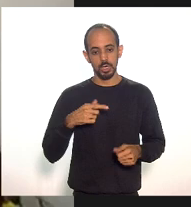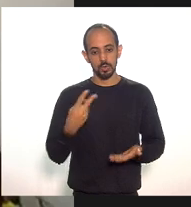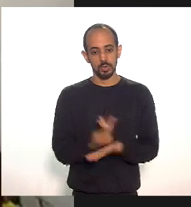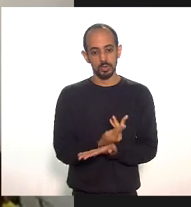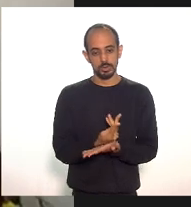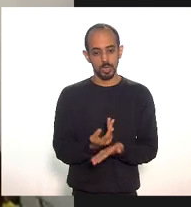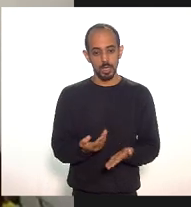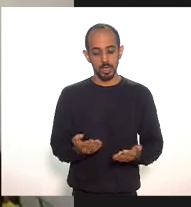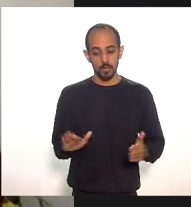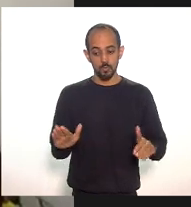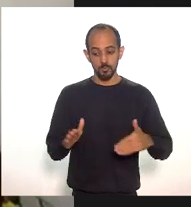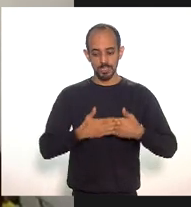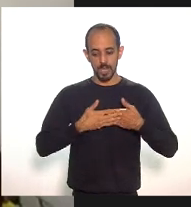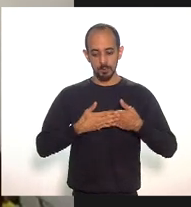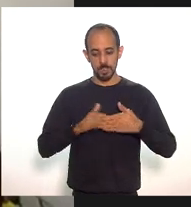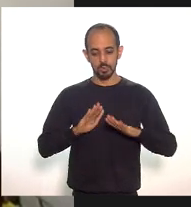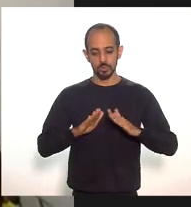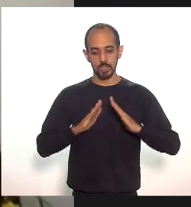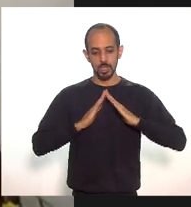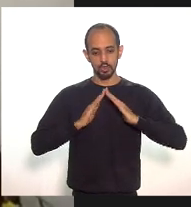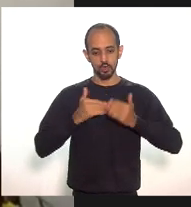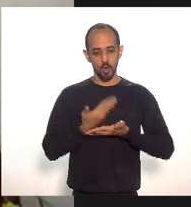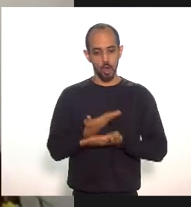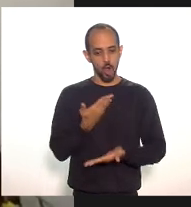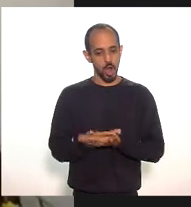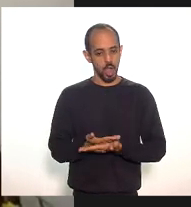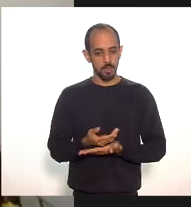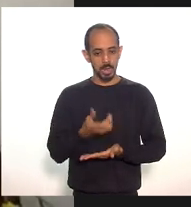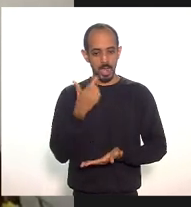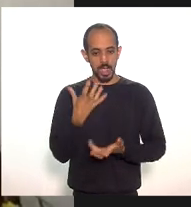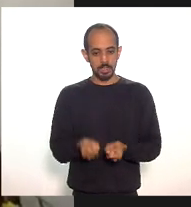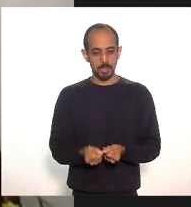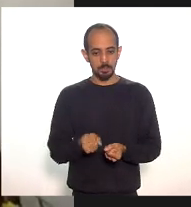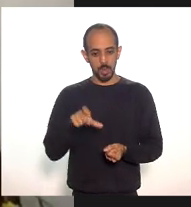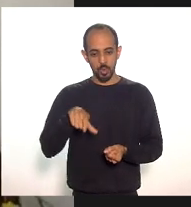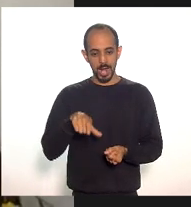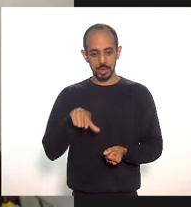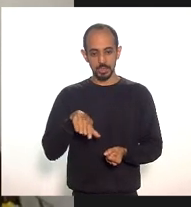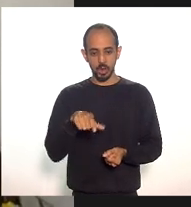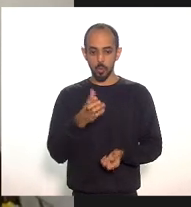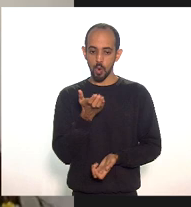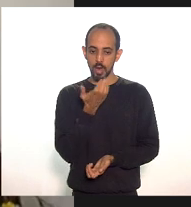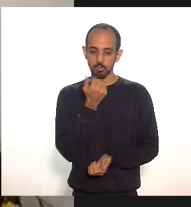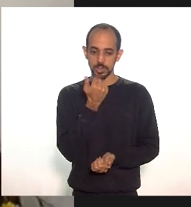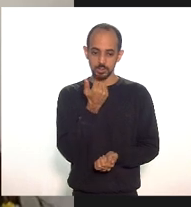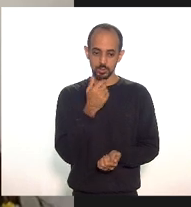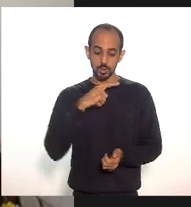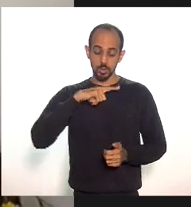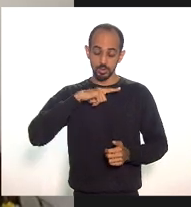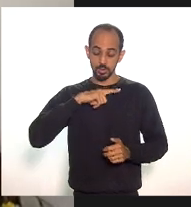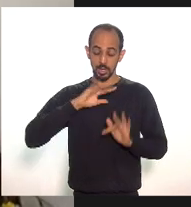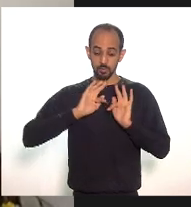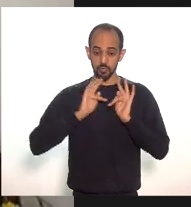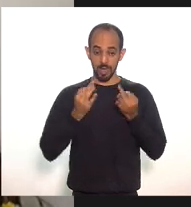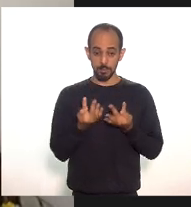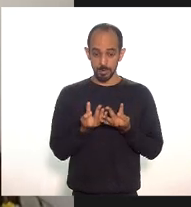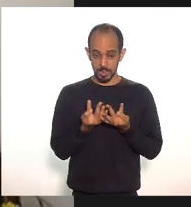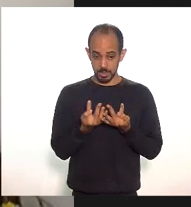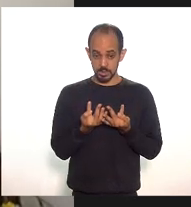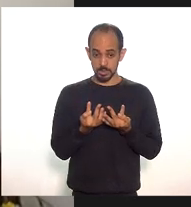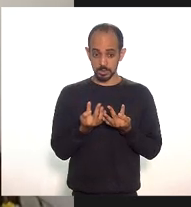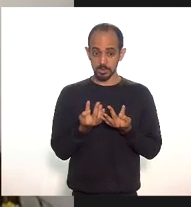das aulas possam receber o cartão merenda eu recebi por exemplo famílias que hoje dependem exclusivamente